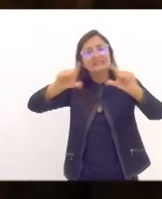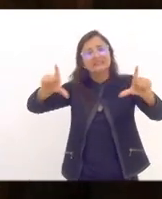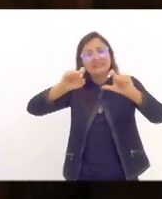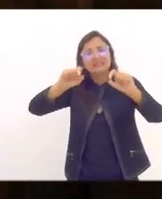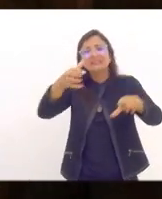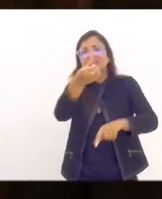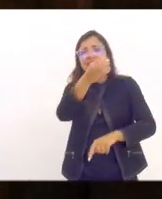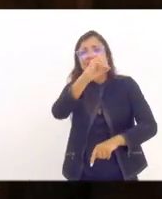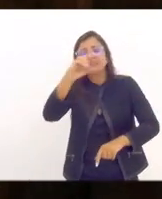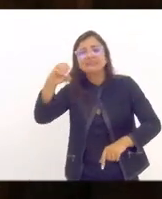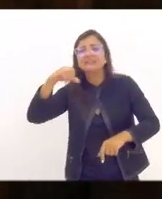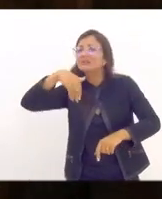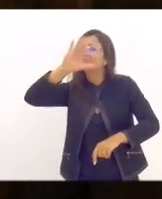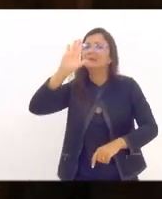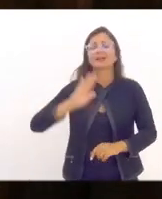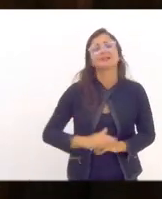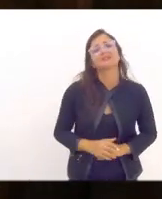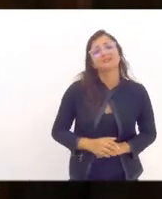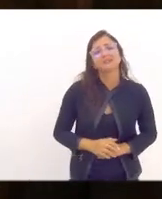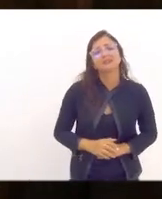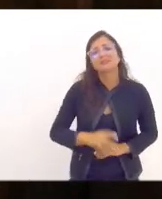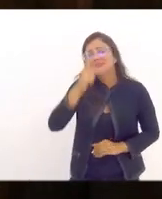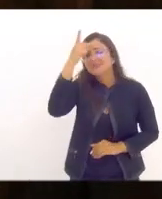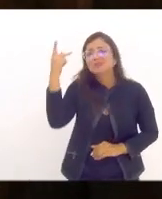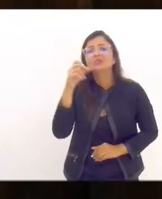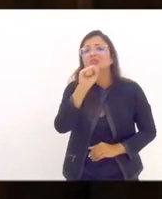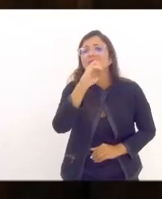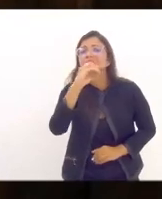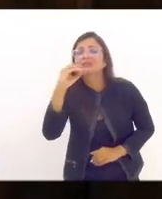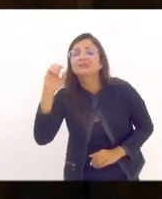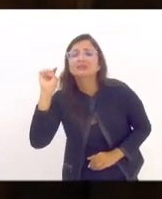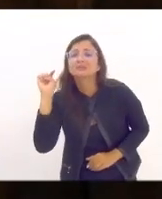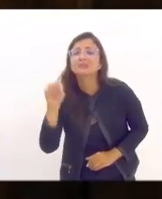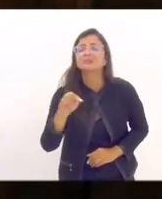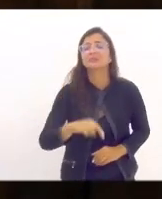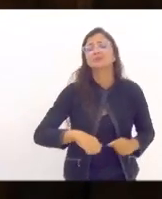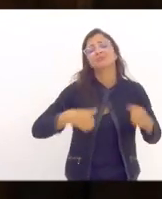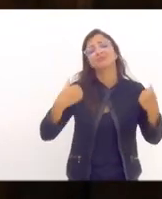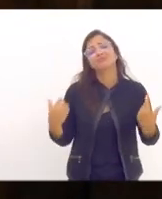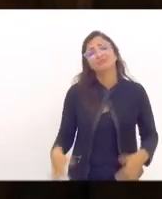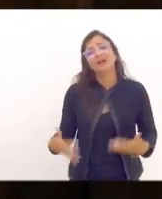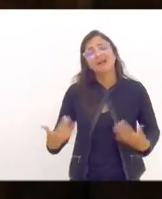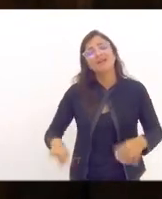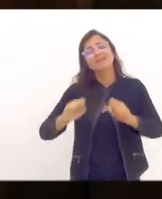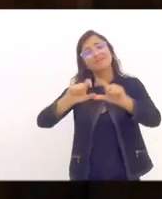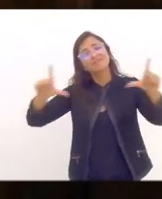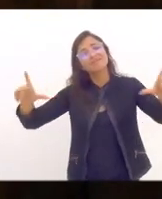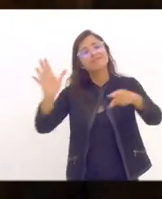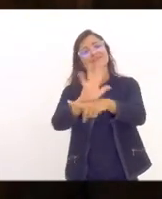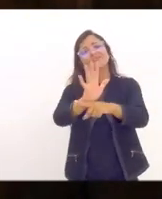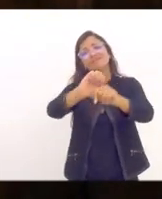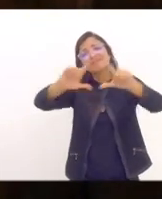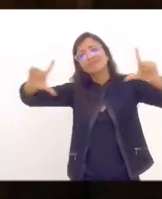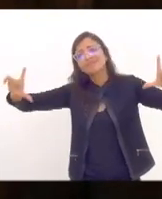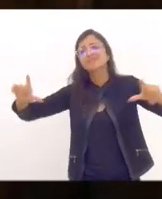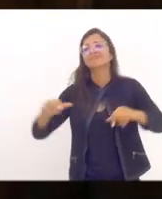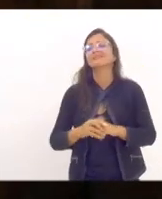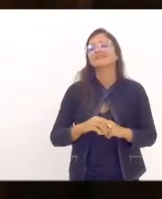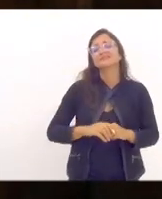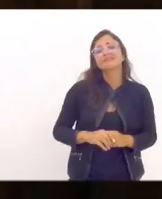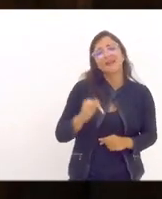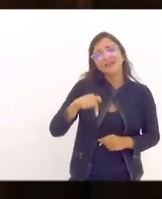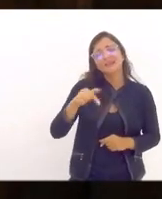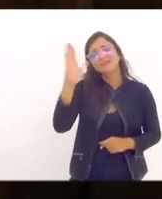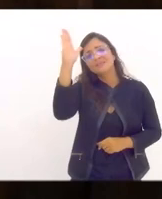para mais de 800 mil pessoas um cinema formador de plateia para cinematografia brasileira